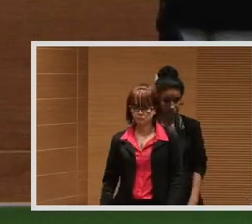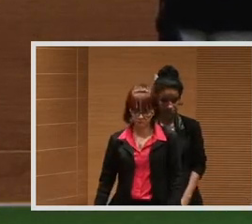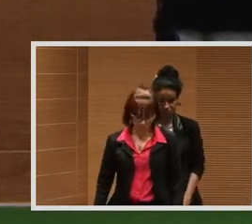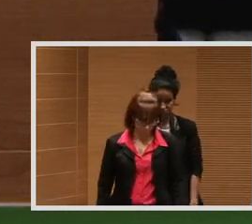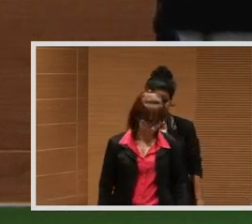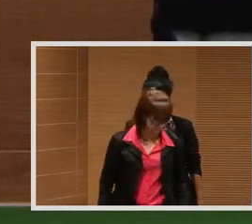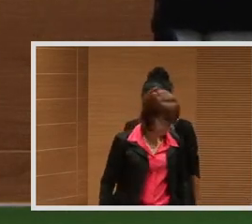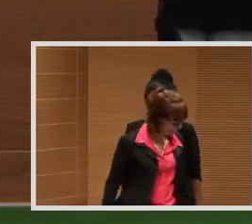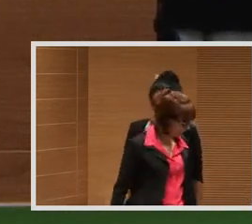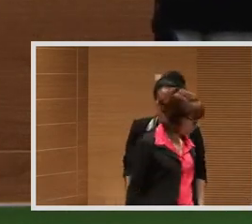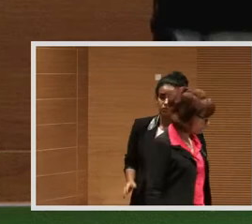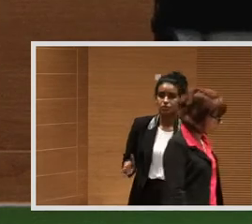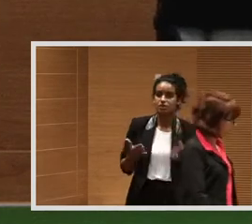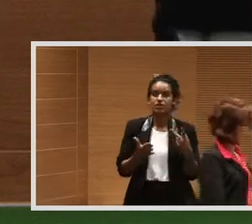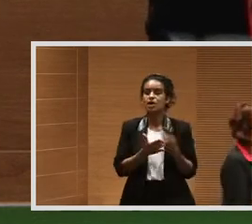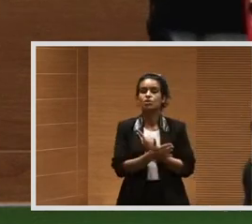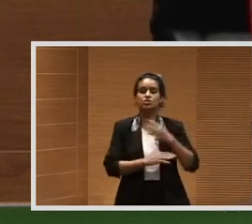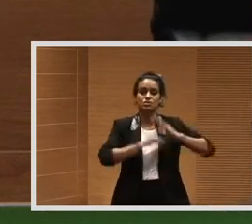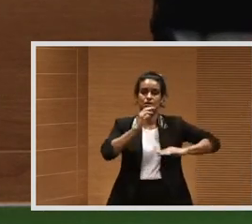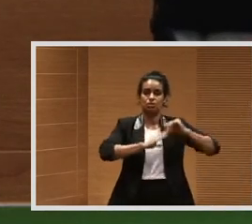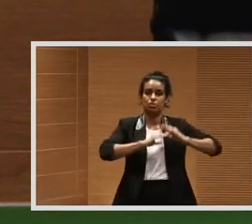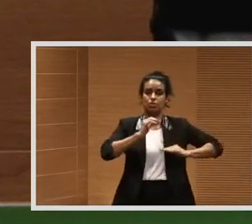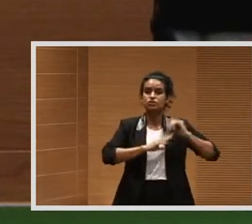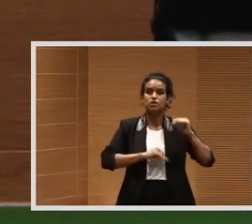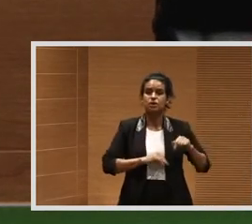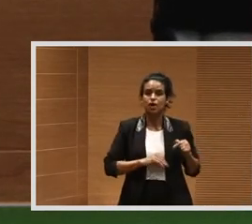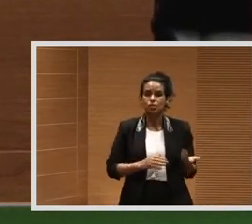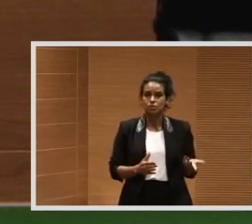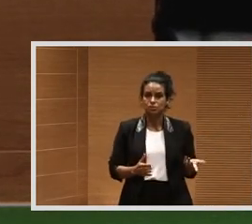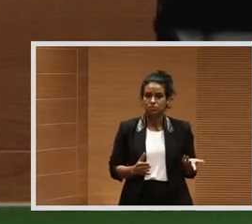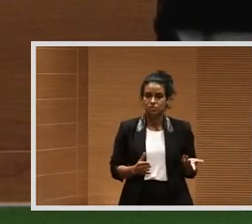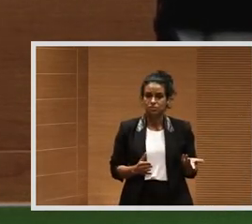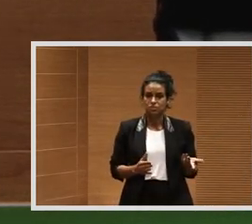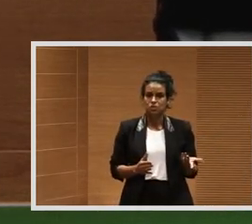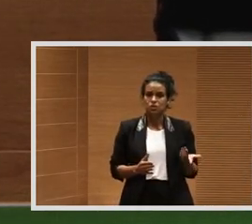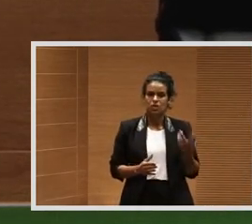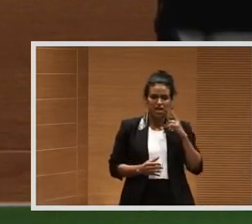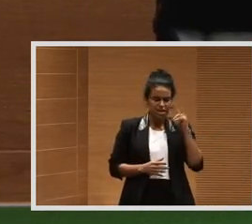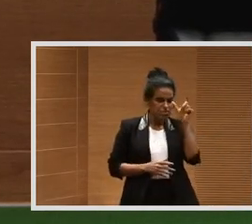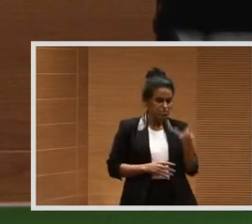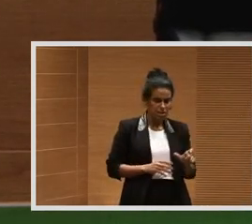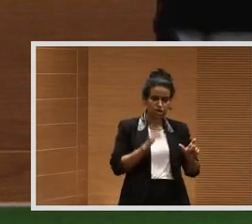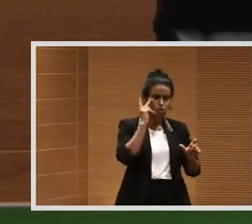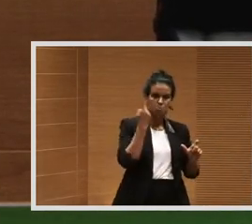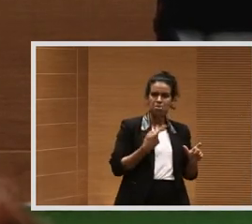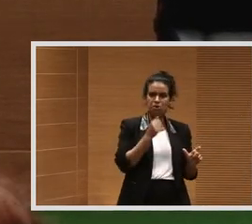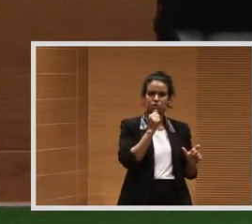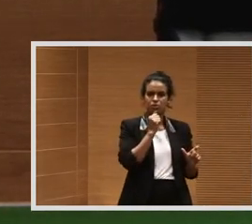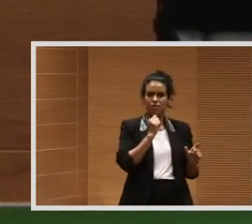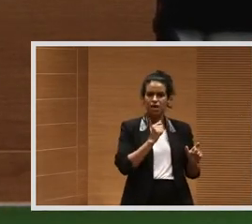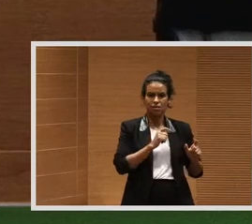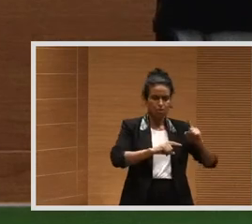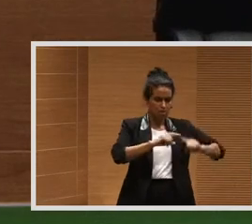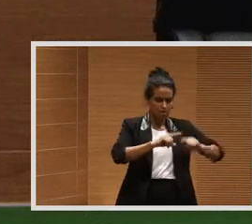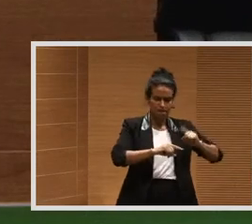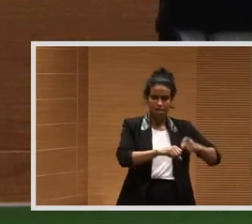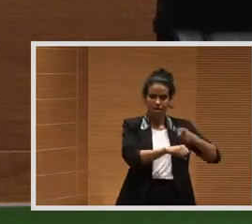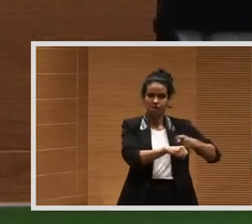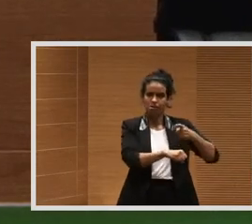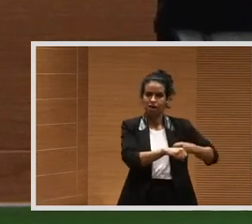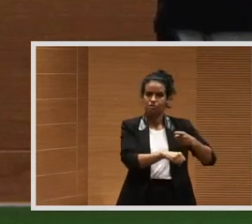acontecendo com os nossos profissionais? Que coisa eles estão virando? Em que eles estão